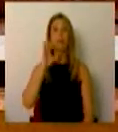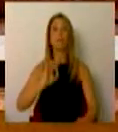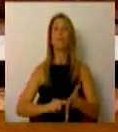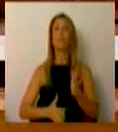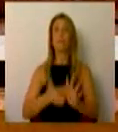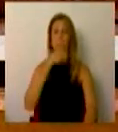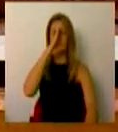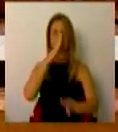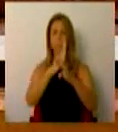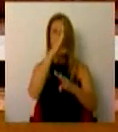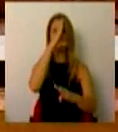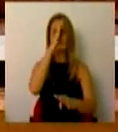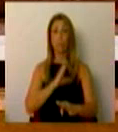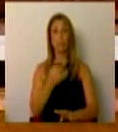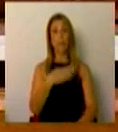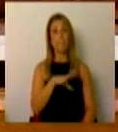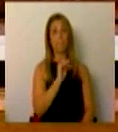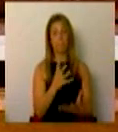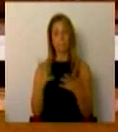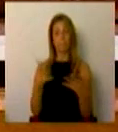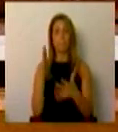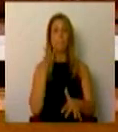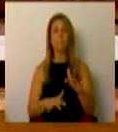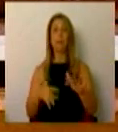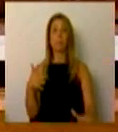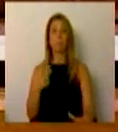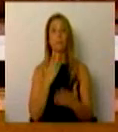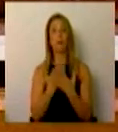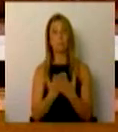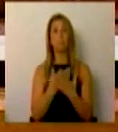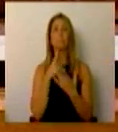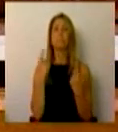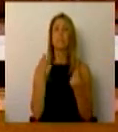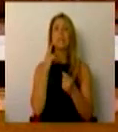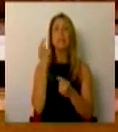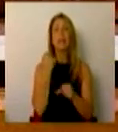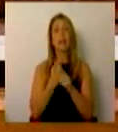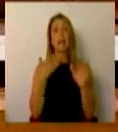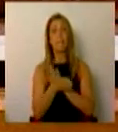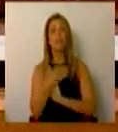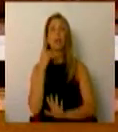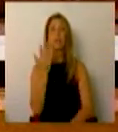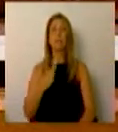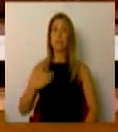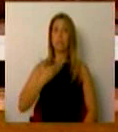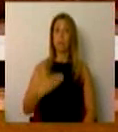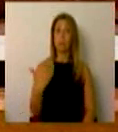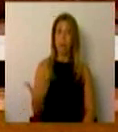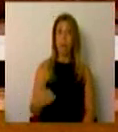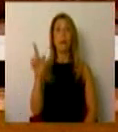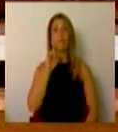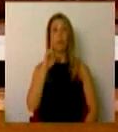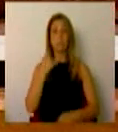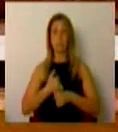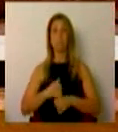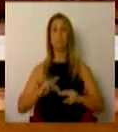determinação do Governo, do Partido Socialista e da Maria Parlamentar na promoção do emprego científico com direitos, na valorização das carreiras